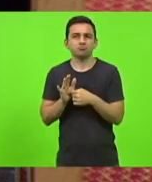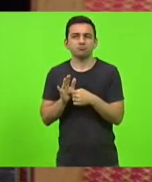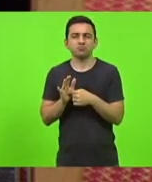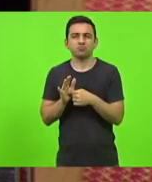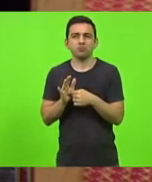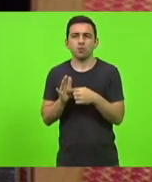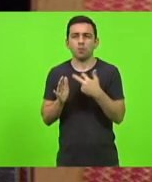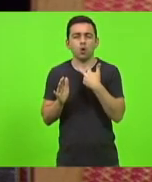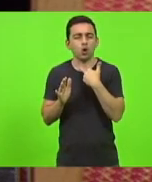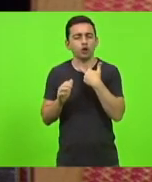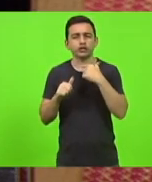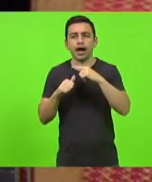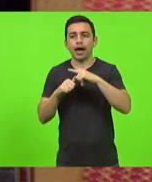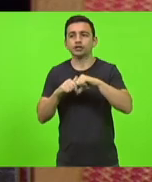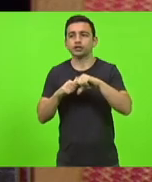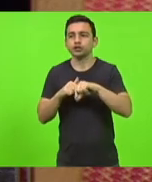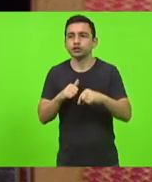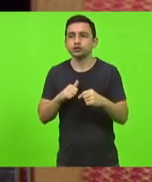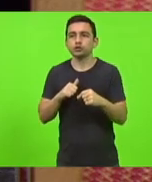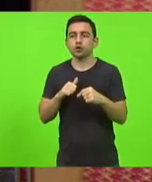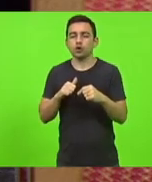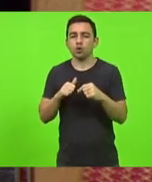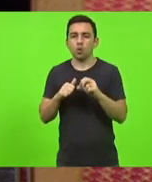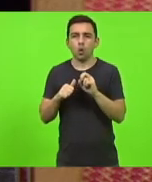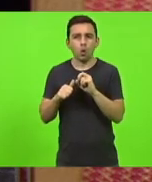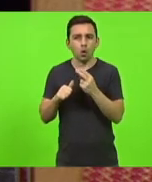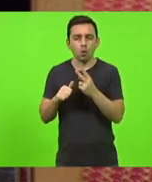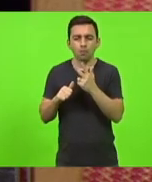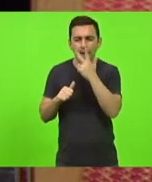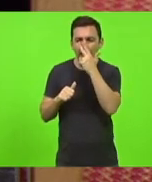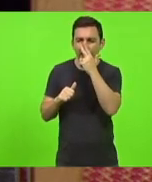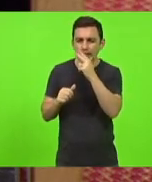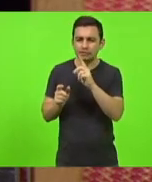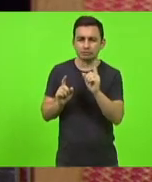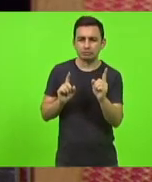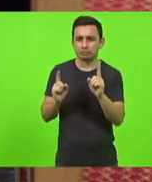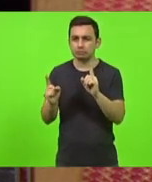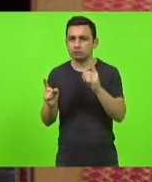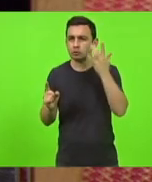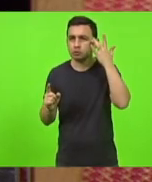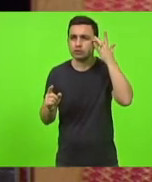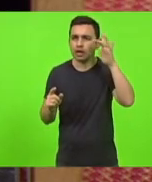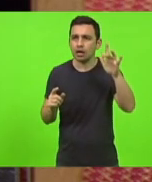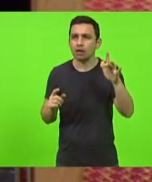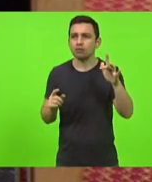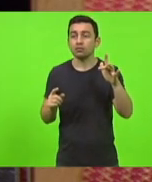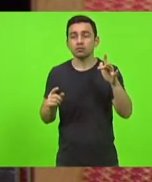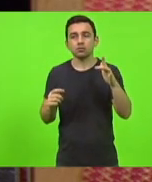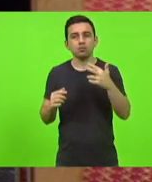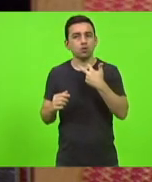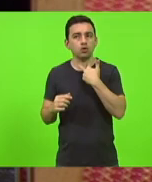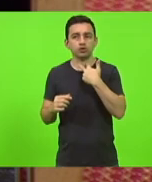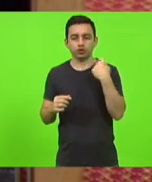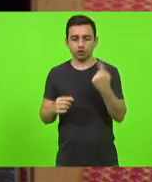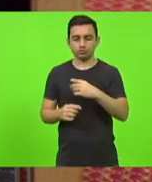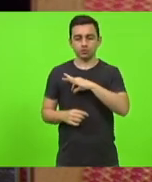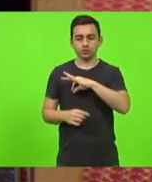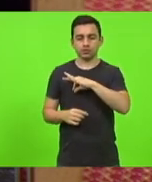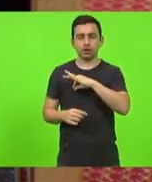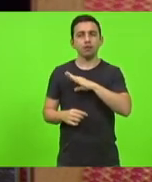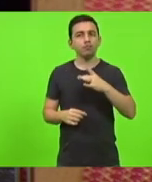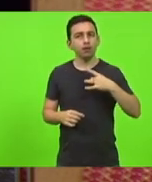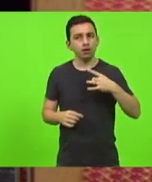nenhum artigo, nenhuma dubiedade, porque o nosso receio como policial é sempre